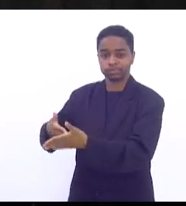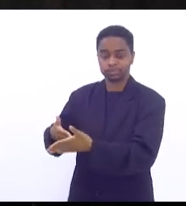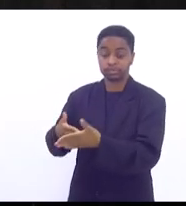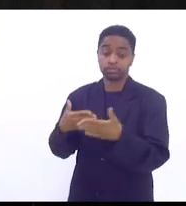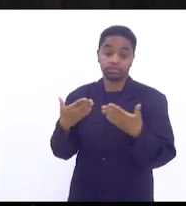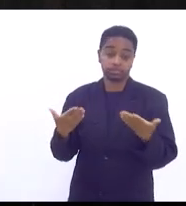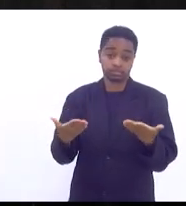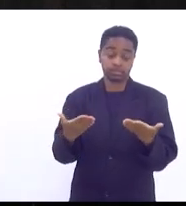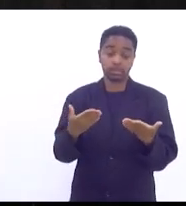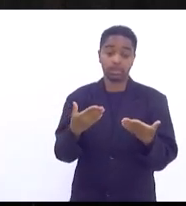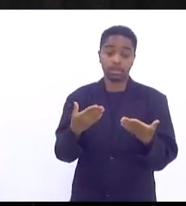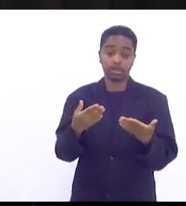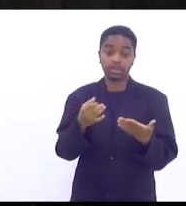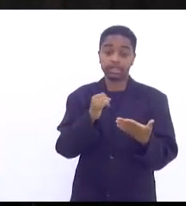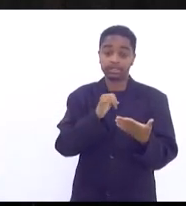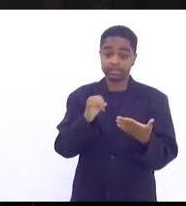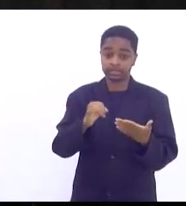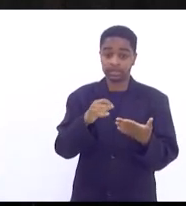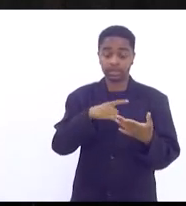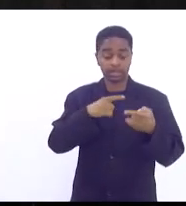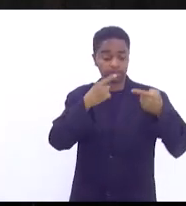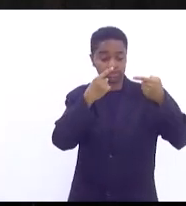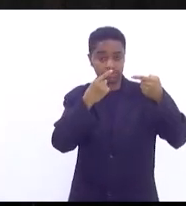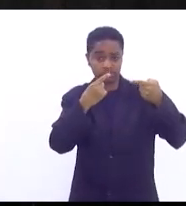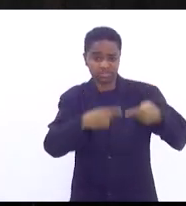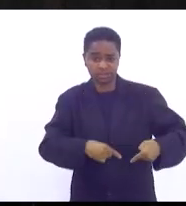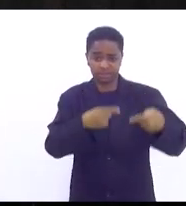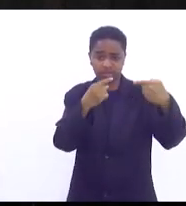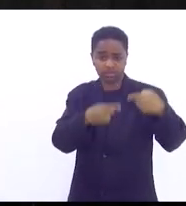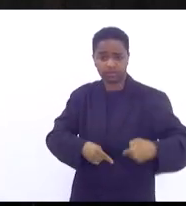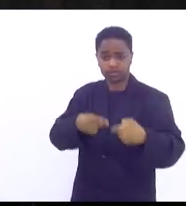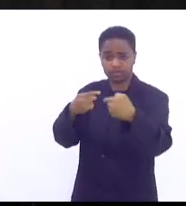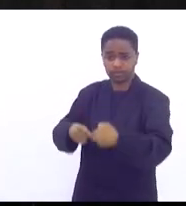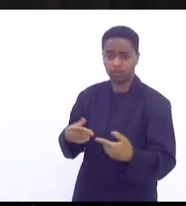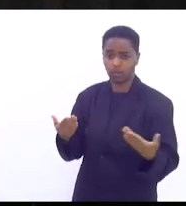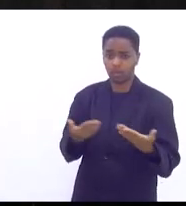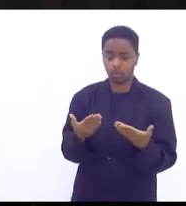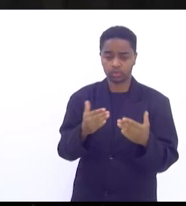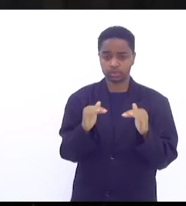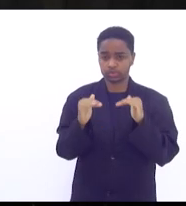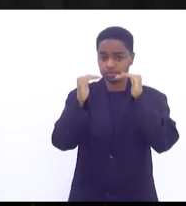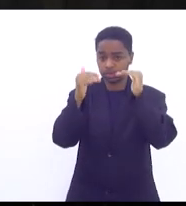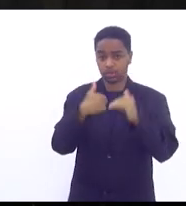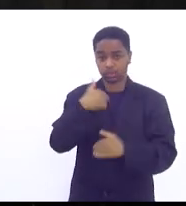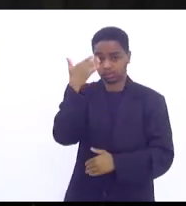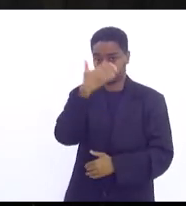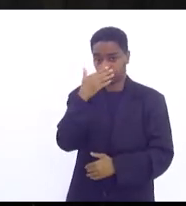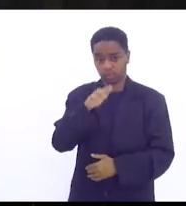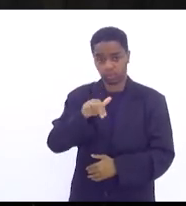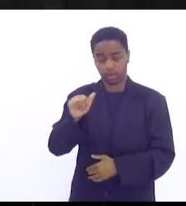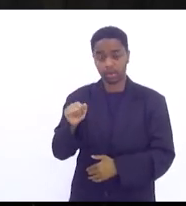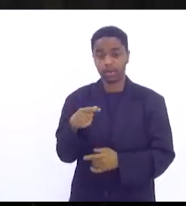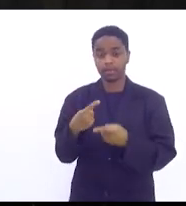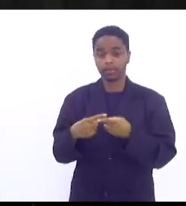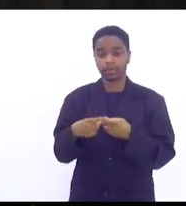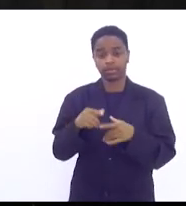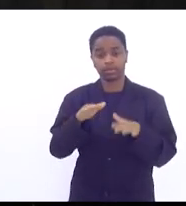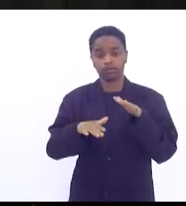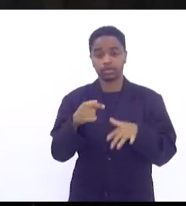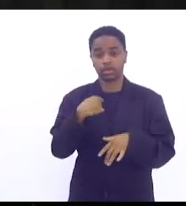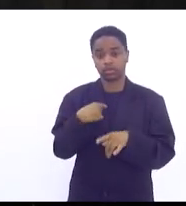se desafia a autoridade hoje, como eu nunca vi na minha vida. Talvez eu e Luiz Paulo, que sejamos de uma outra